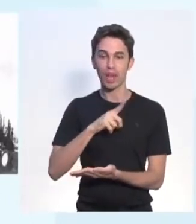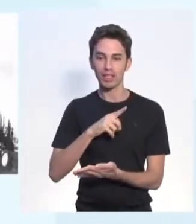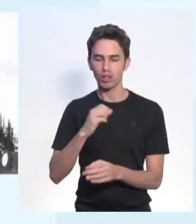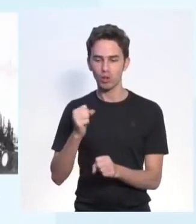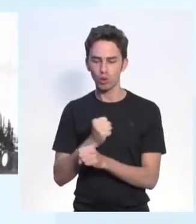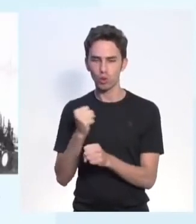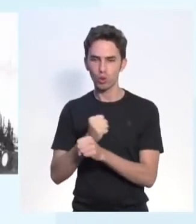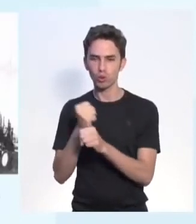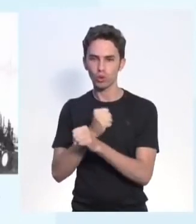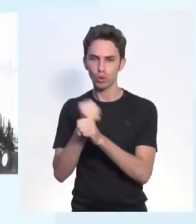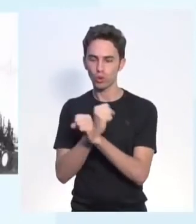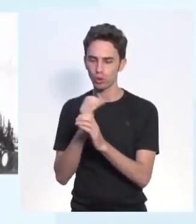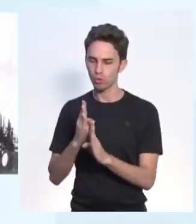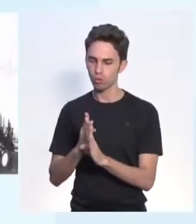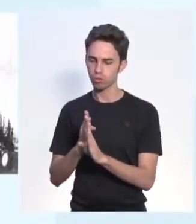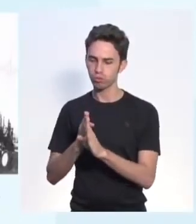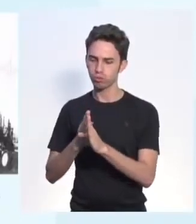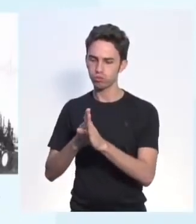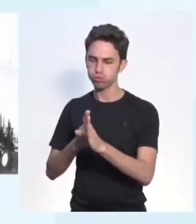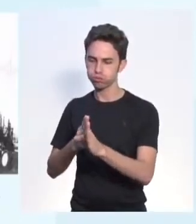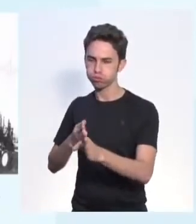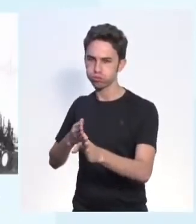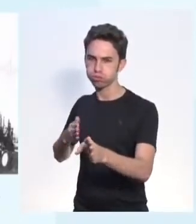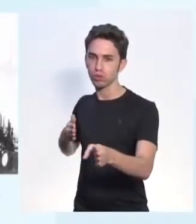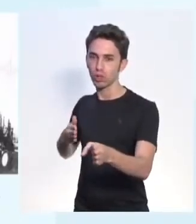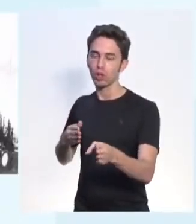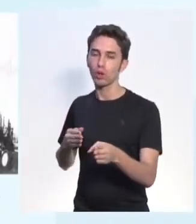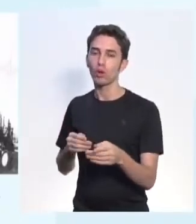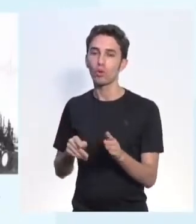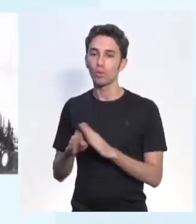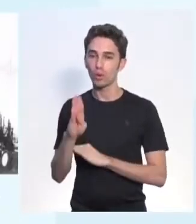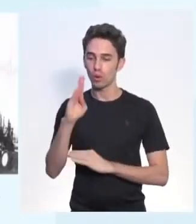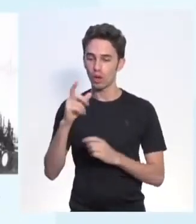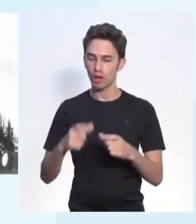que ocorreu em